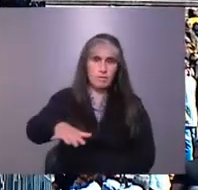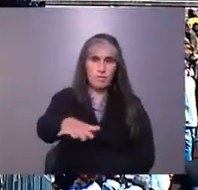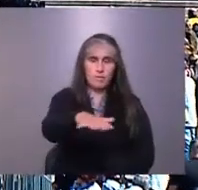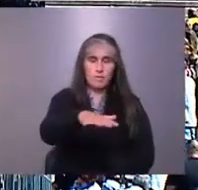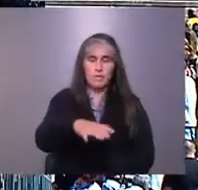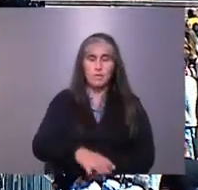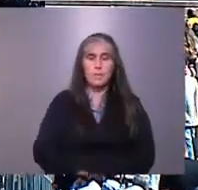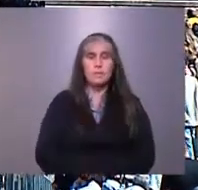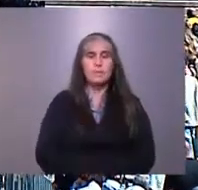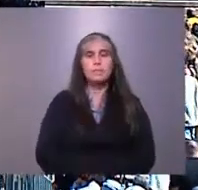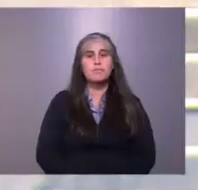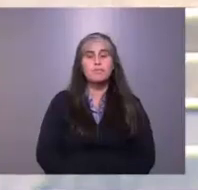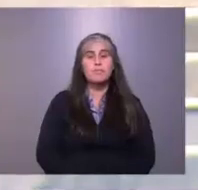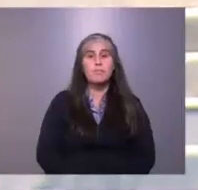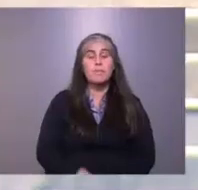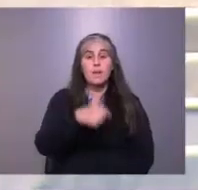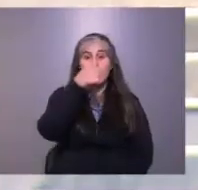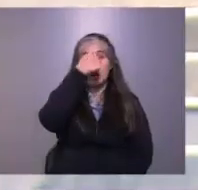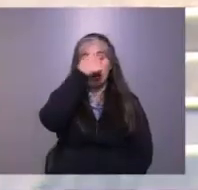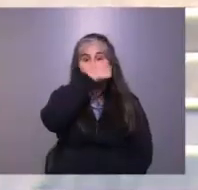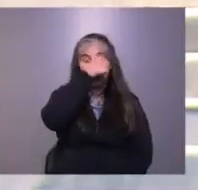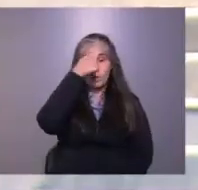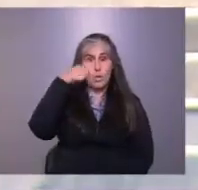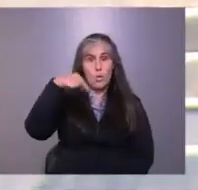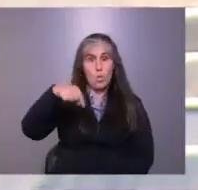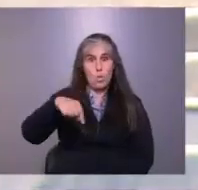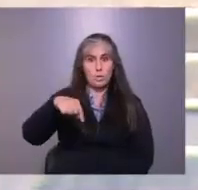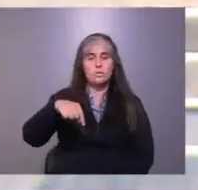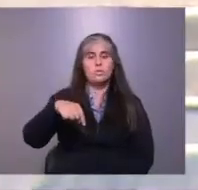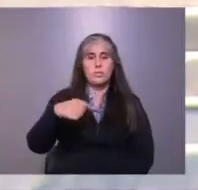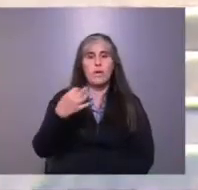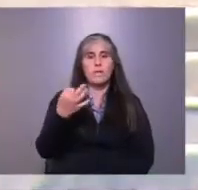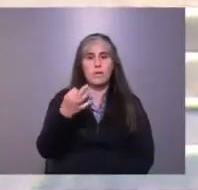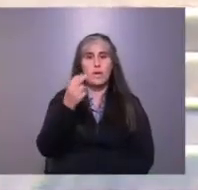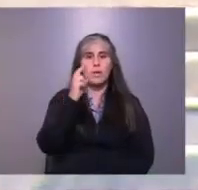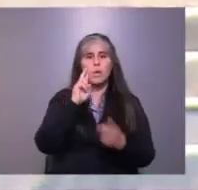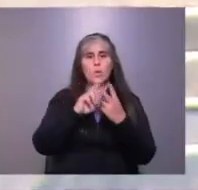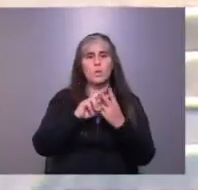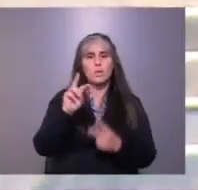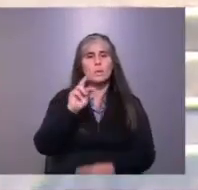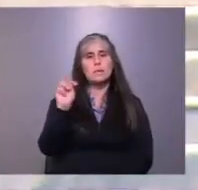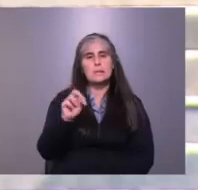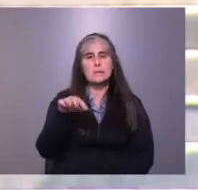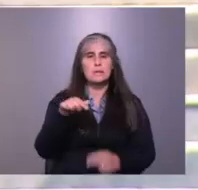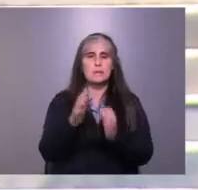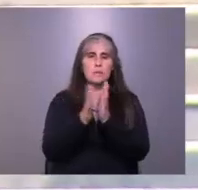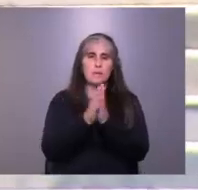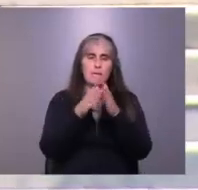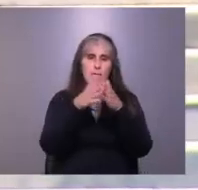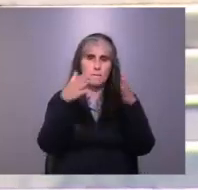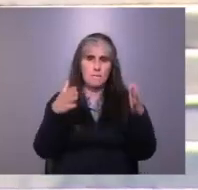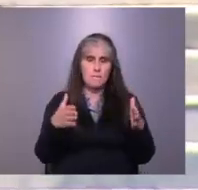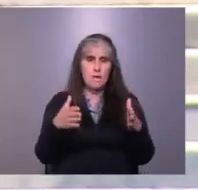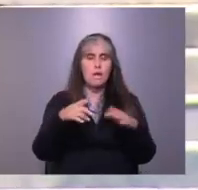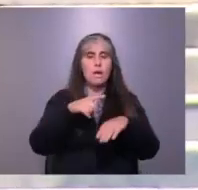No próximo, neste domingo, acontecerá o terceiro encontro na Basílica desse ano pastoral,